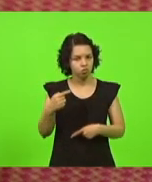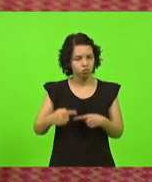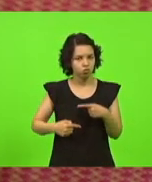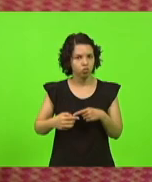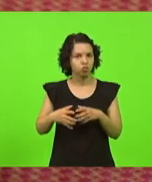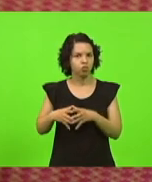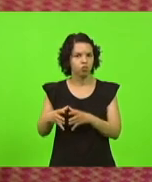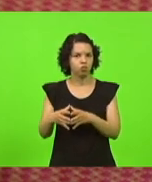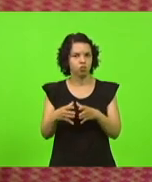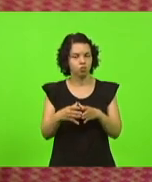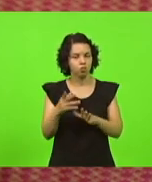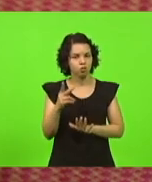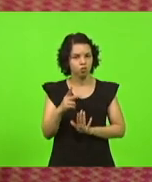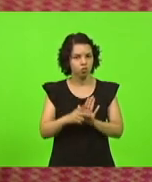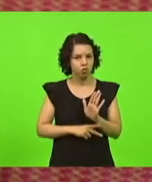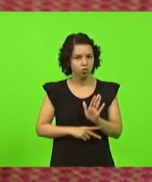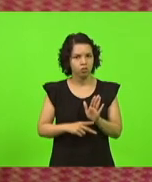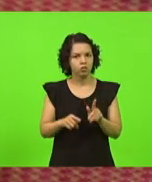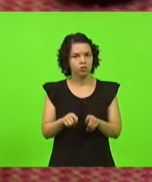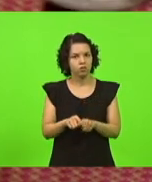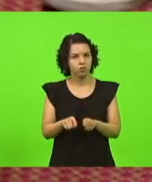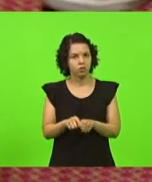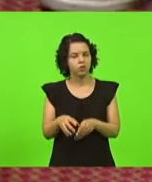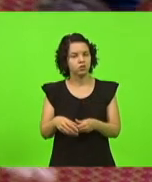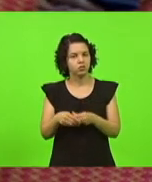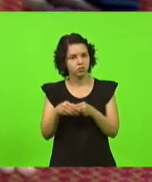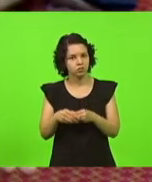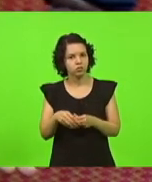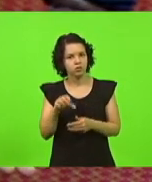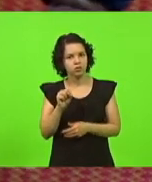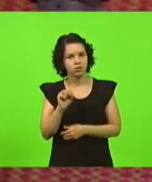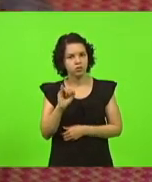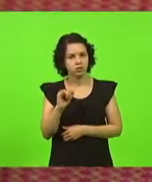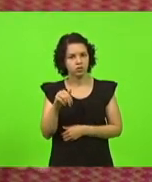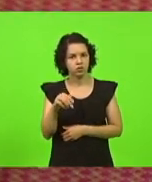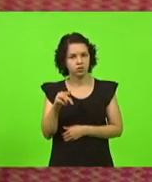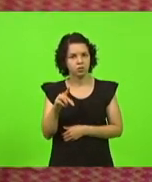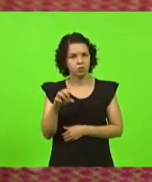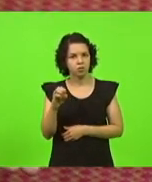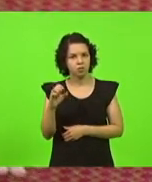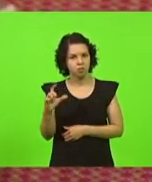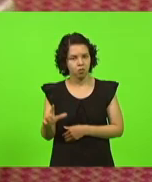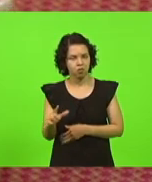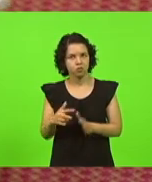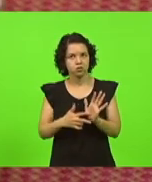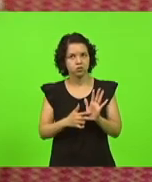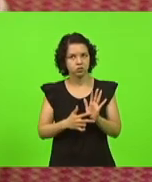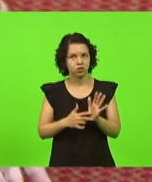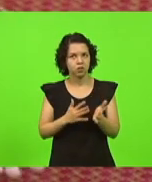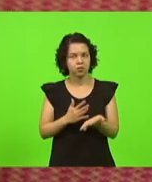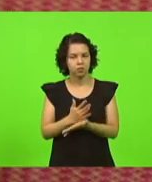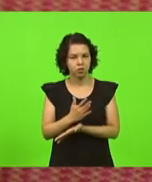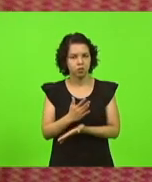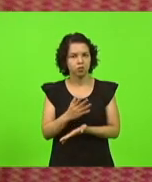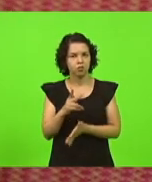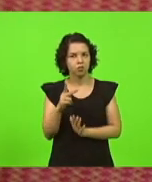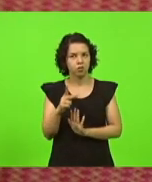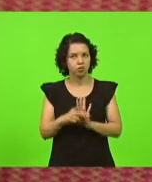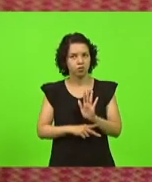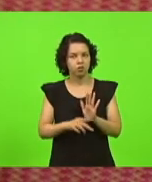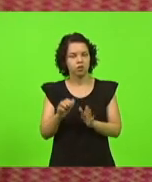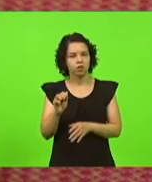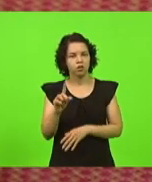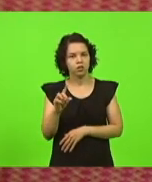projeto. Saudar o Simpol, que está aí, que é o sindicato que aprova o projeto. A ADEPOL, que é a